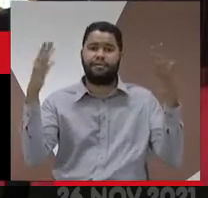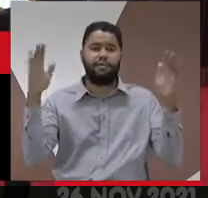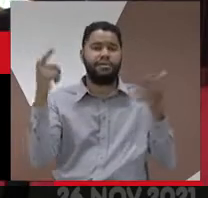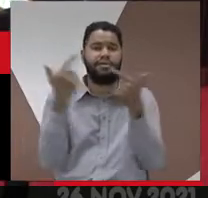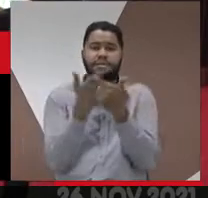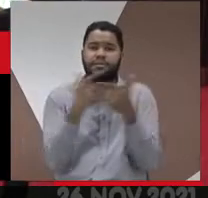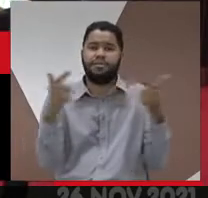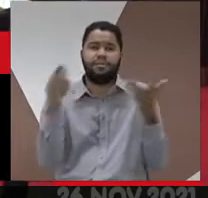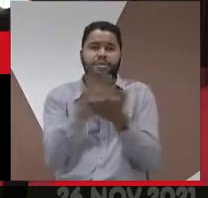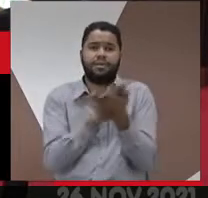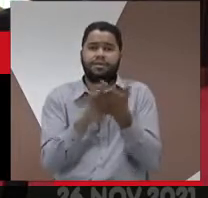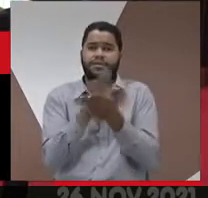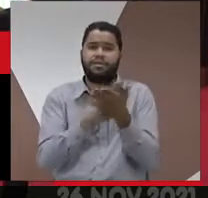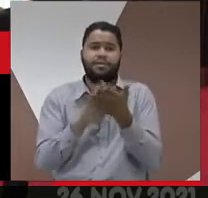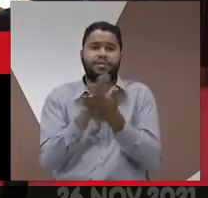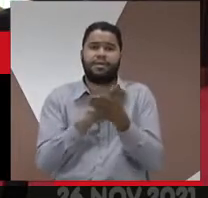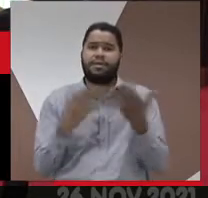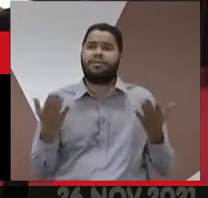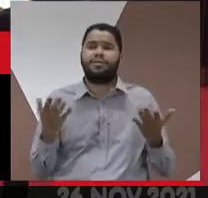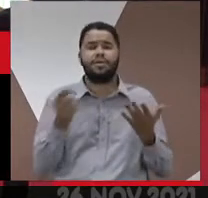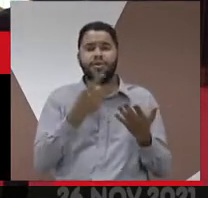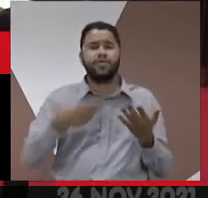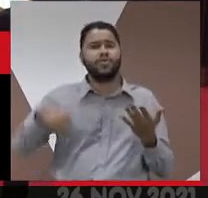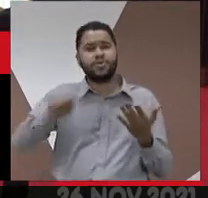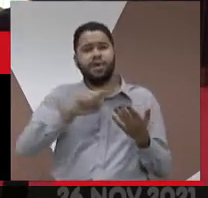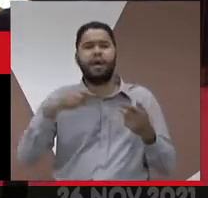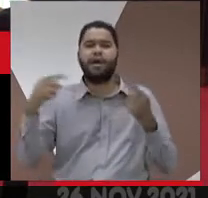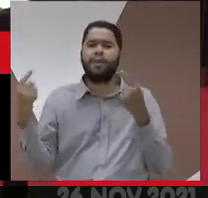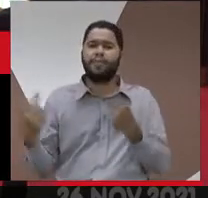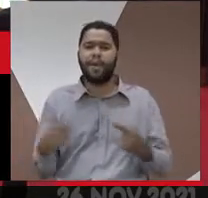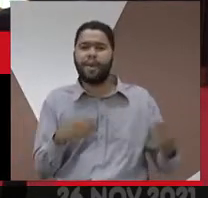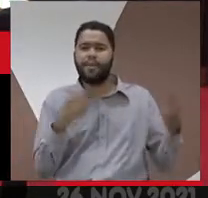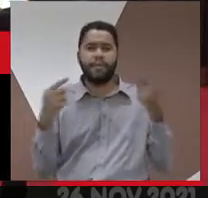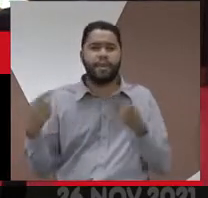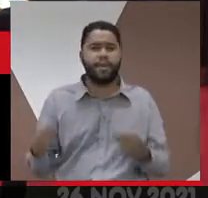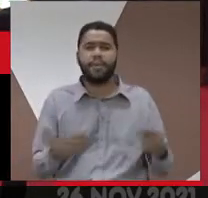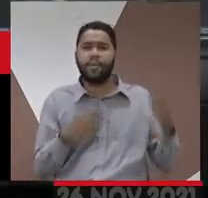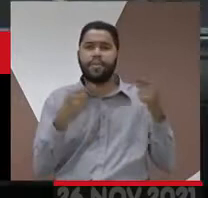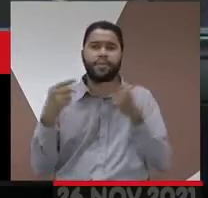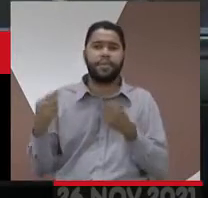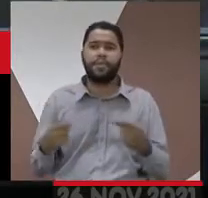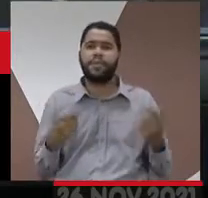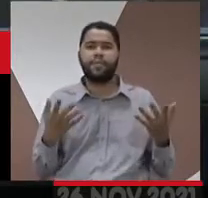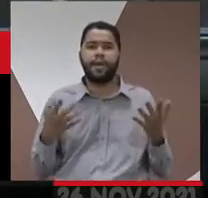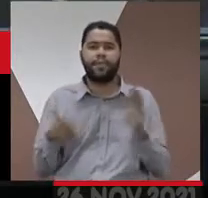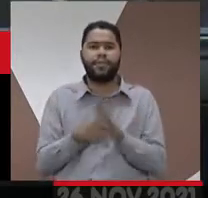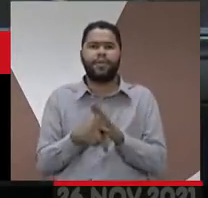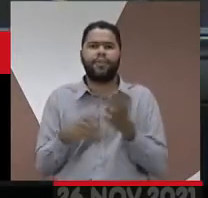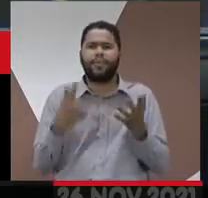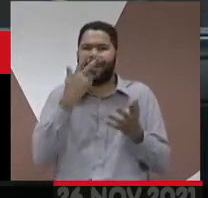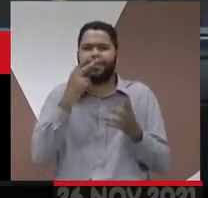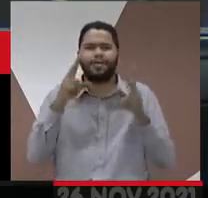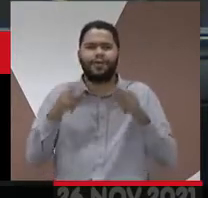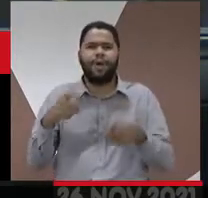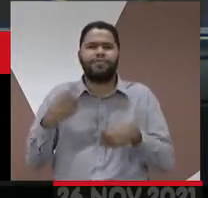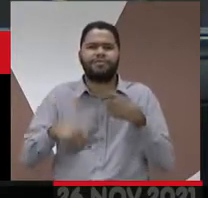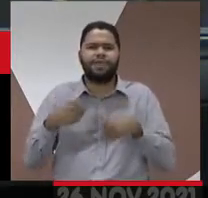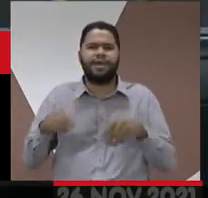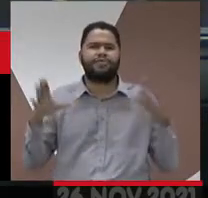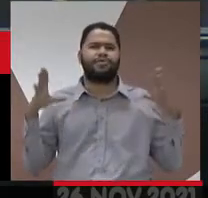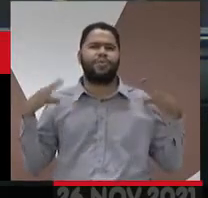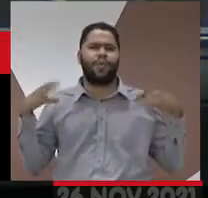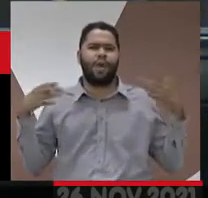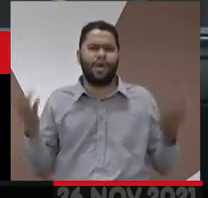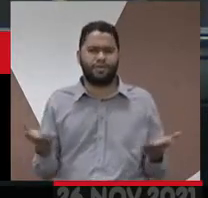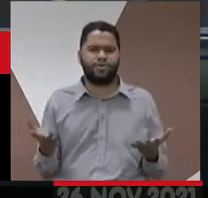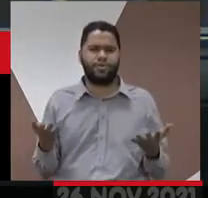Não tem nada, gente. Nós estamos discutindo sexo dos anjos. Quando o prefeito de Betim